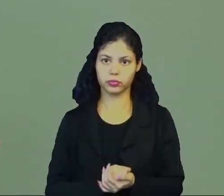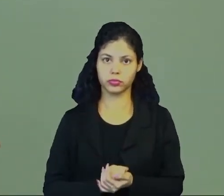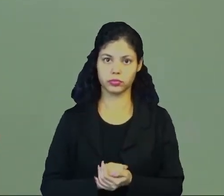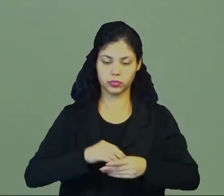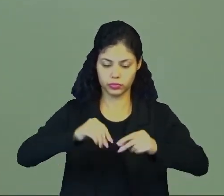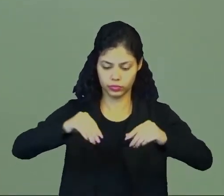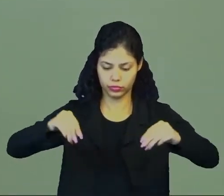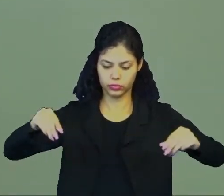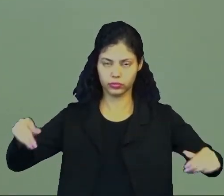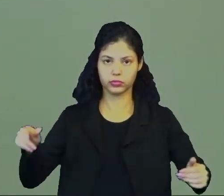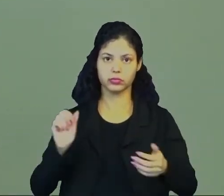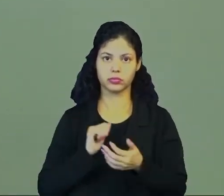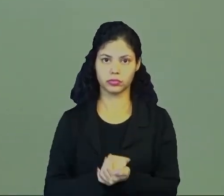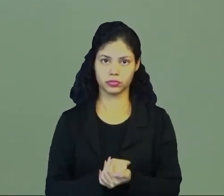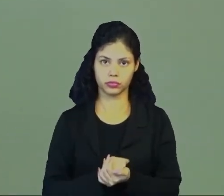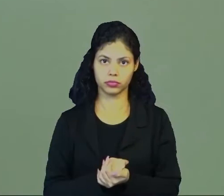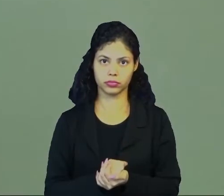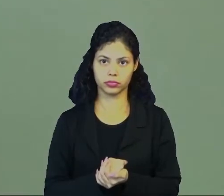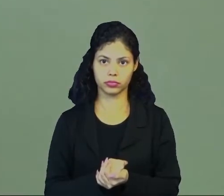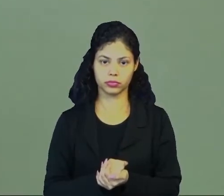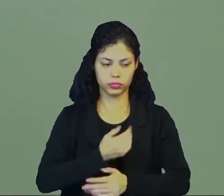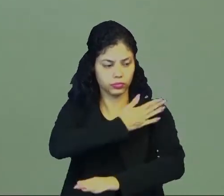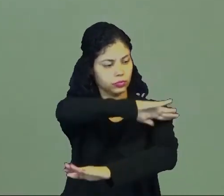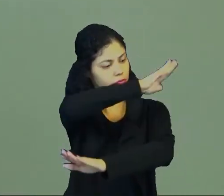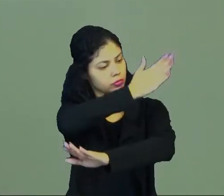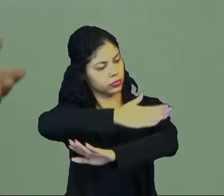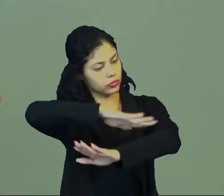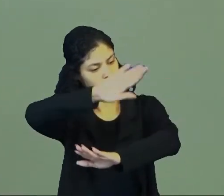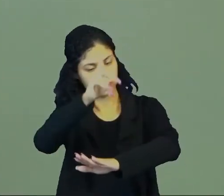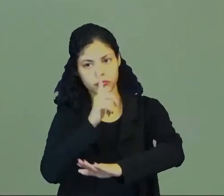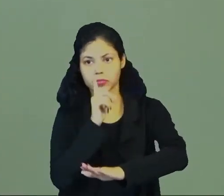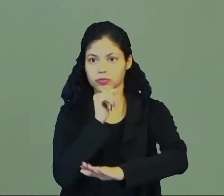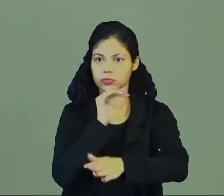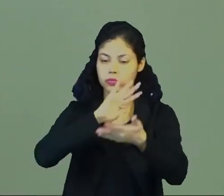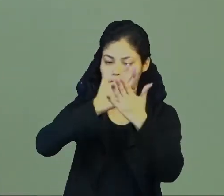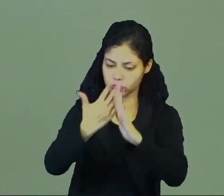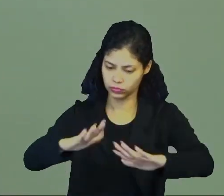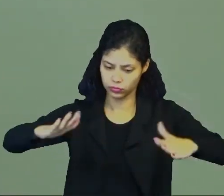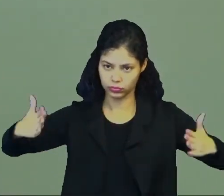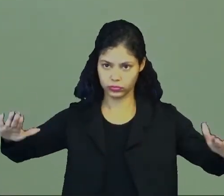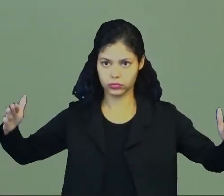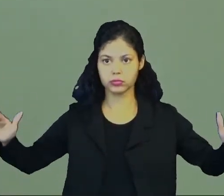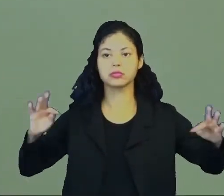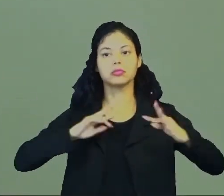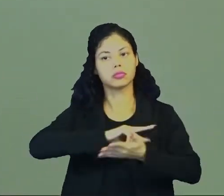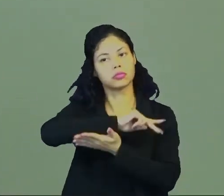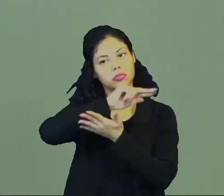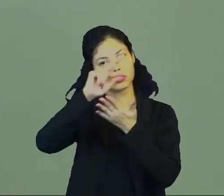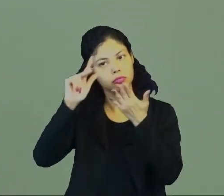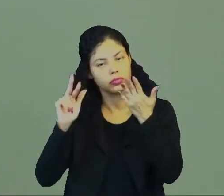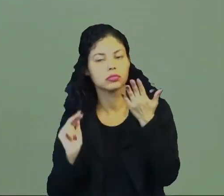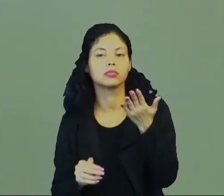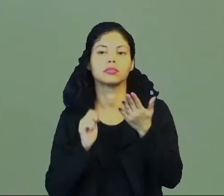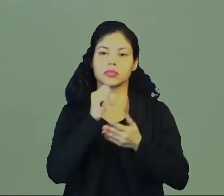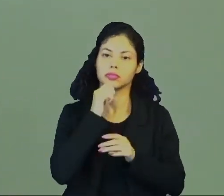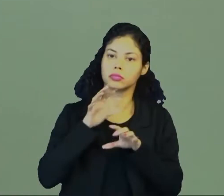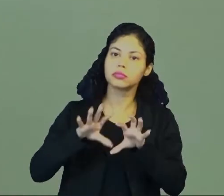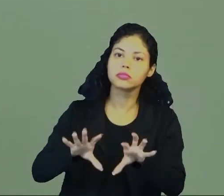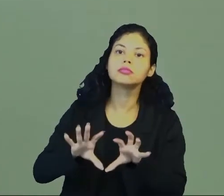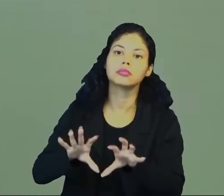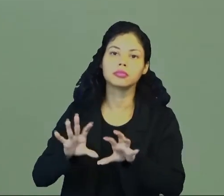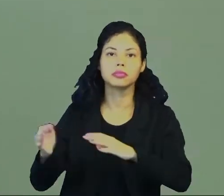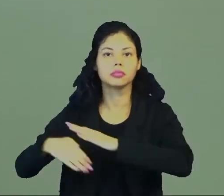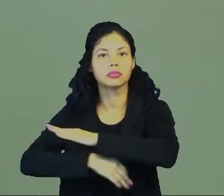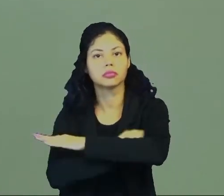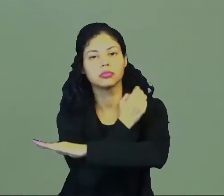ecossistema terrestre, nós temos o ecossistema de uma montanha, do mar, de um oceano, então isso varia. Então, esse